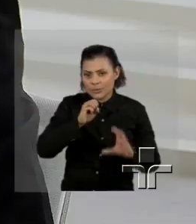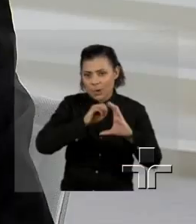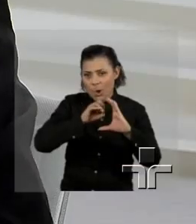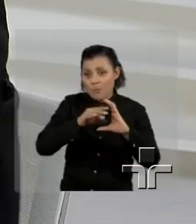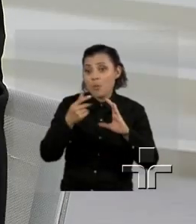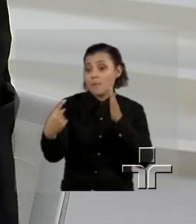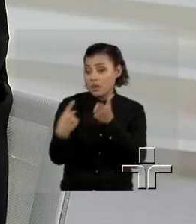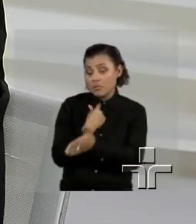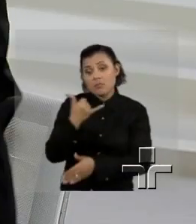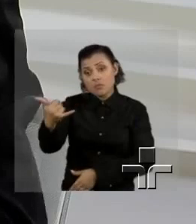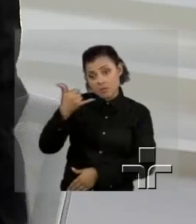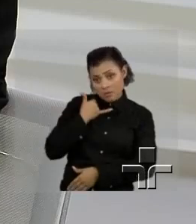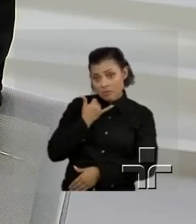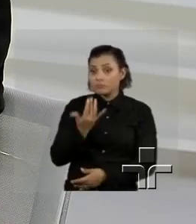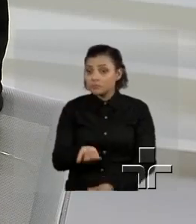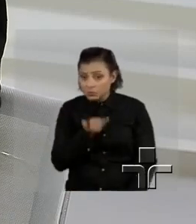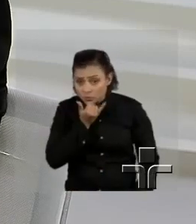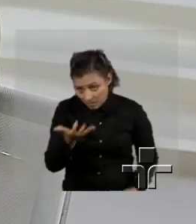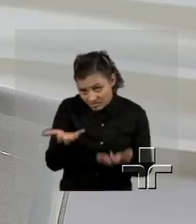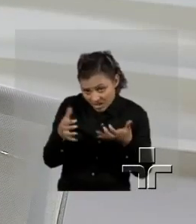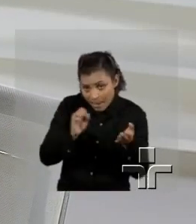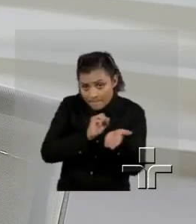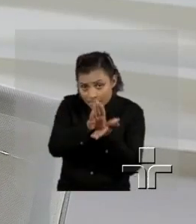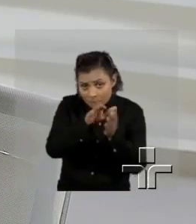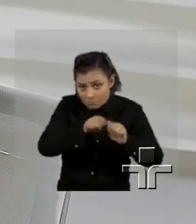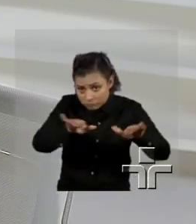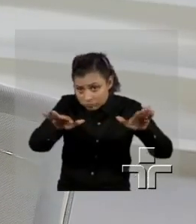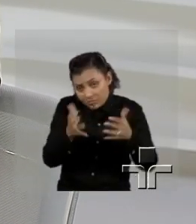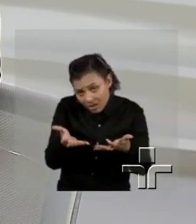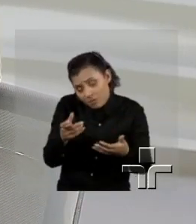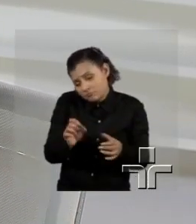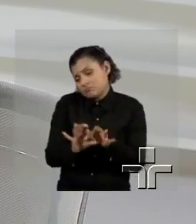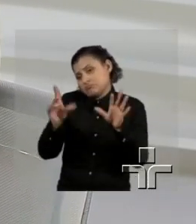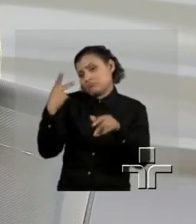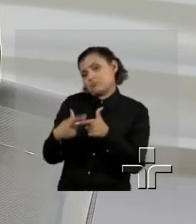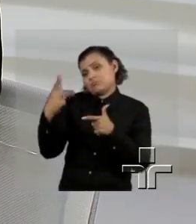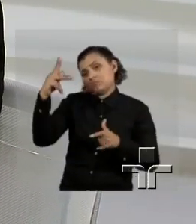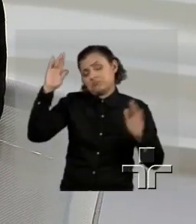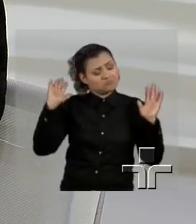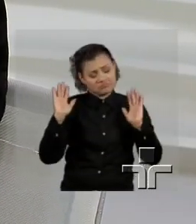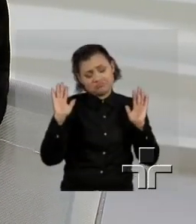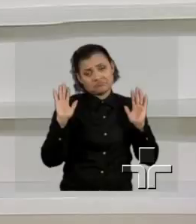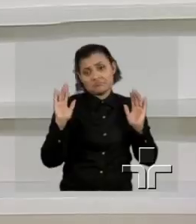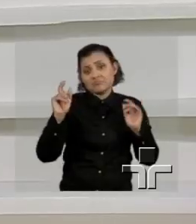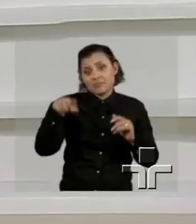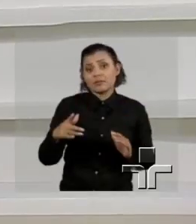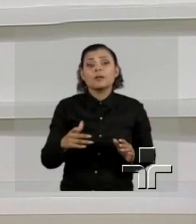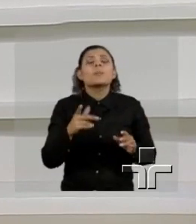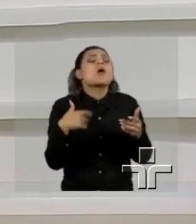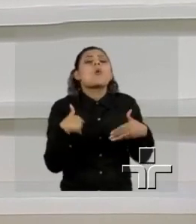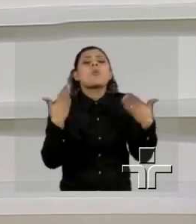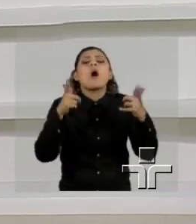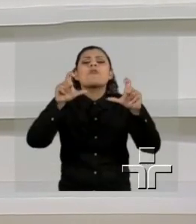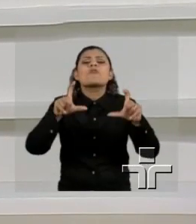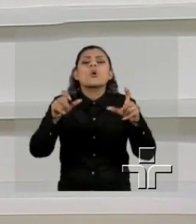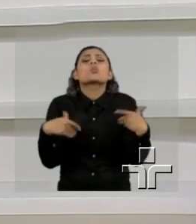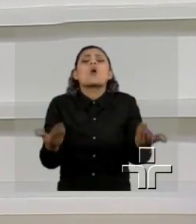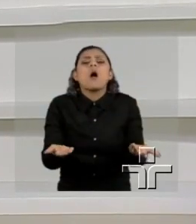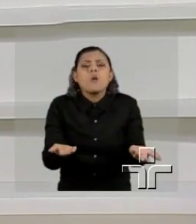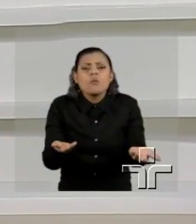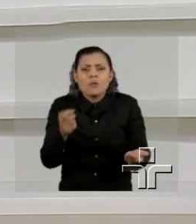que tinha muita besteira que encobria as coisas boas. Certo. Você não consegue enxergar as coisas boas porque você fica nesse